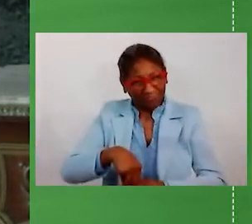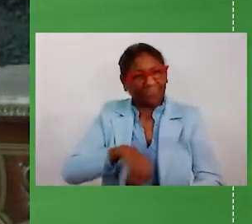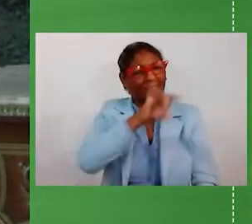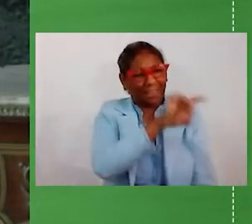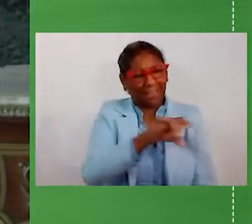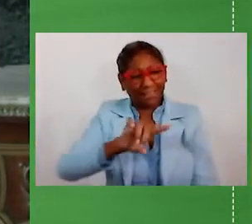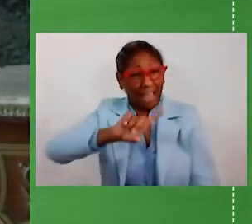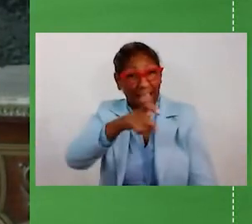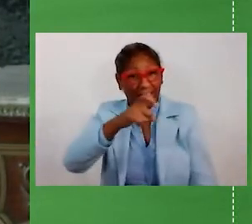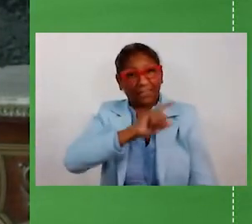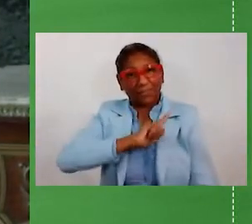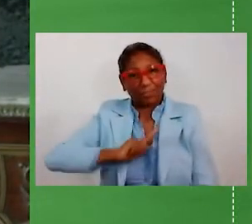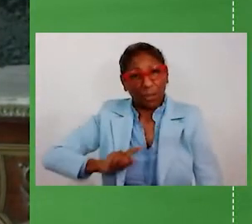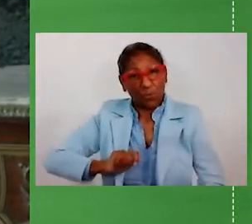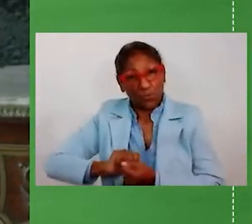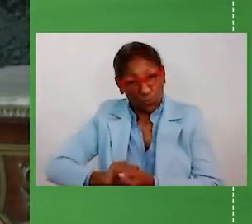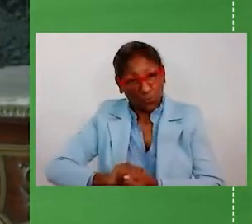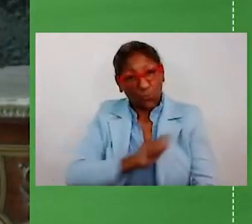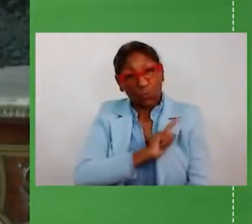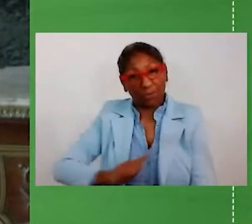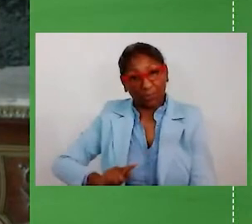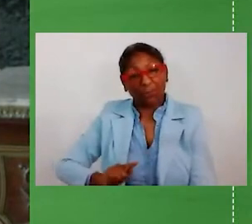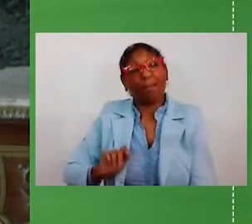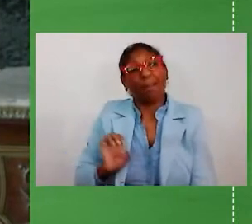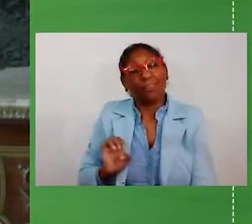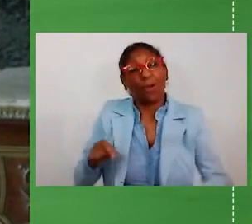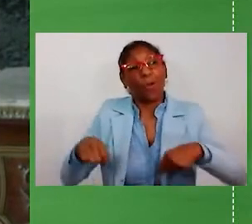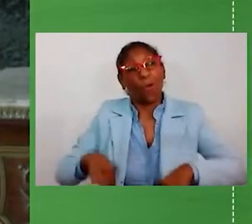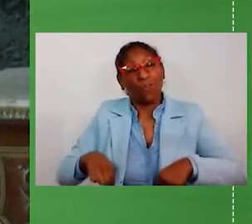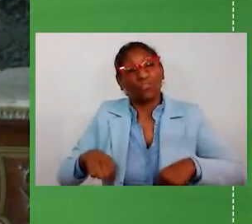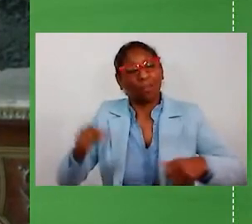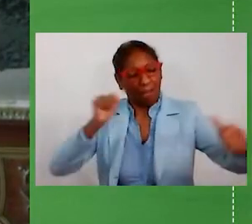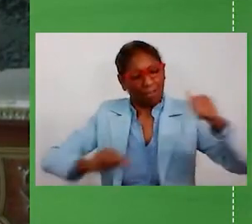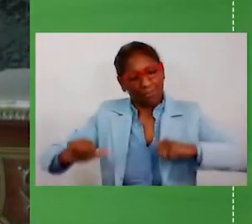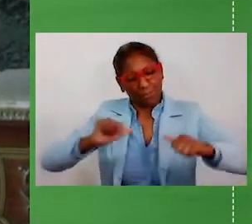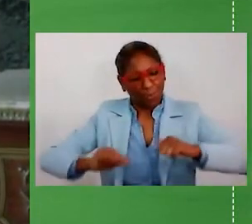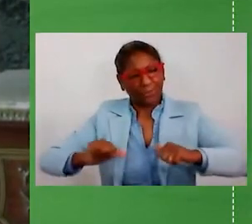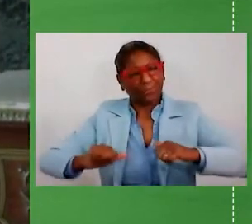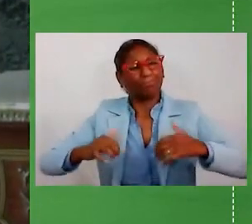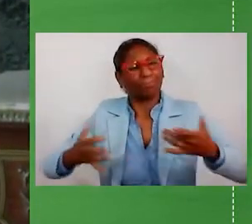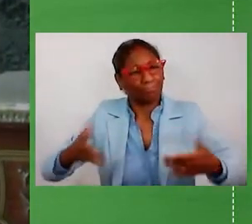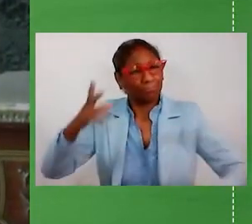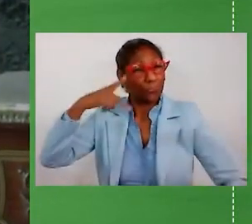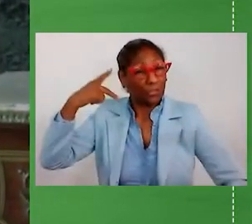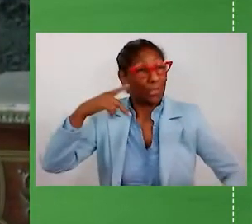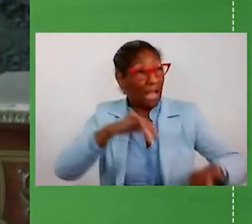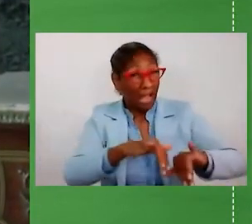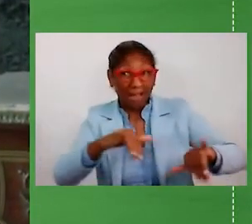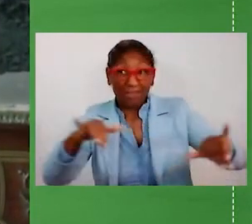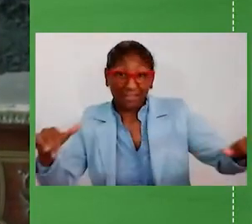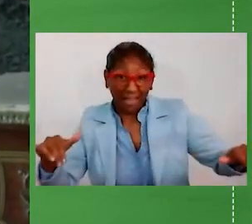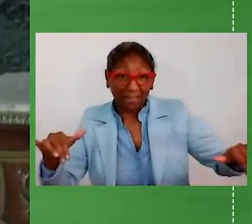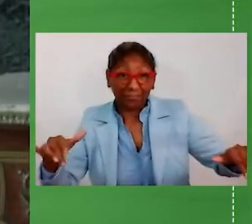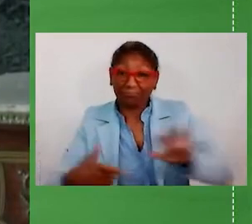os ex-governadores, junto com o governador Eduardo Leite, atores políticos, dizendo a todos, com a nossa